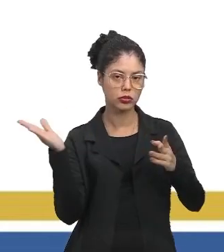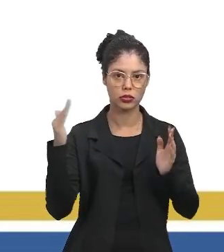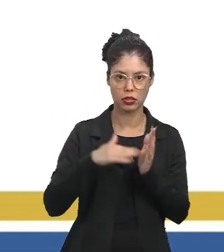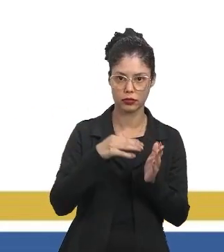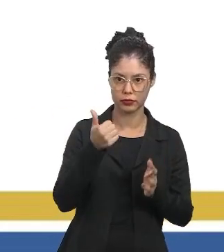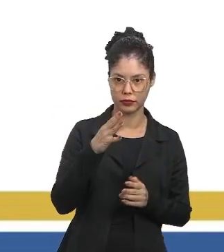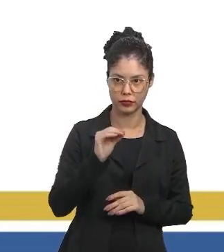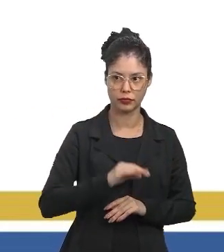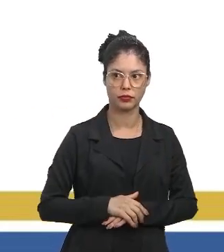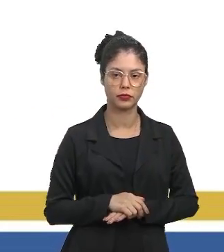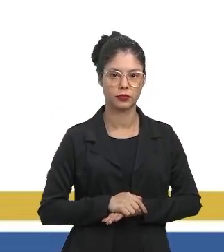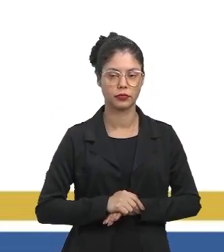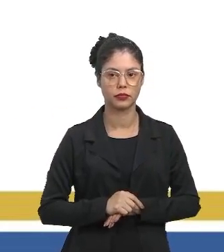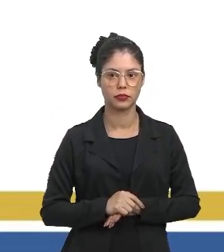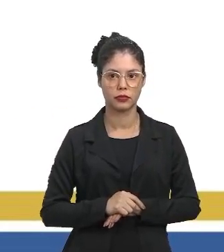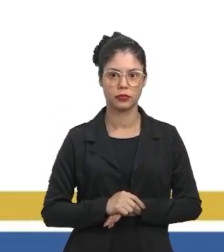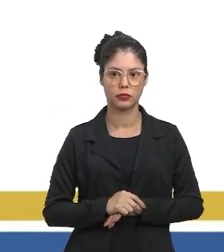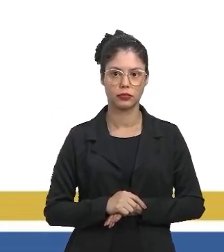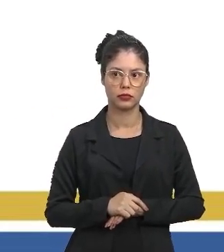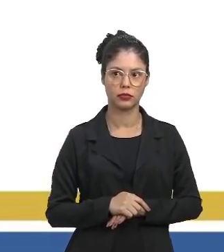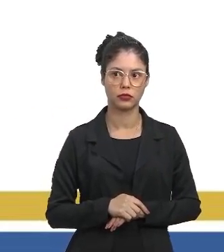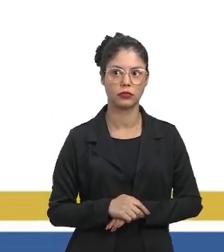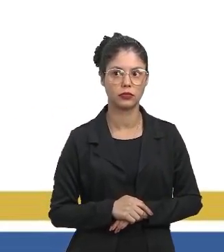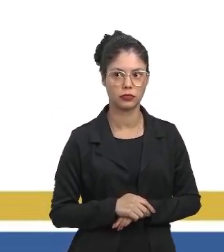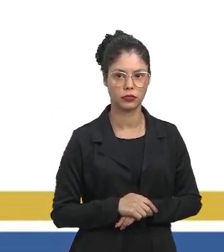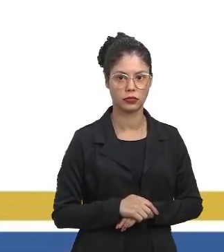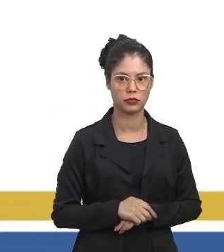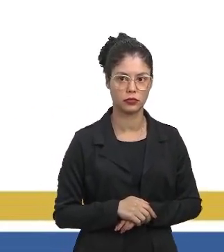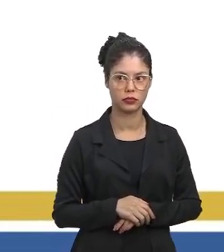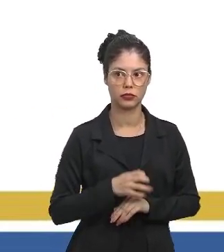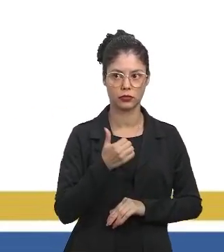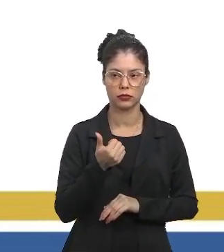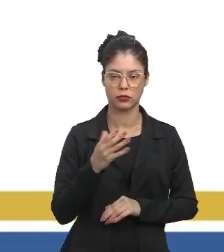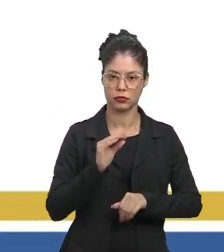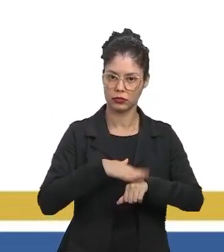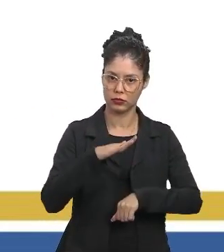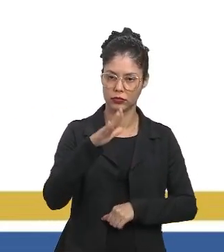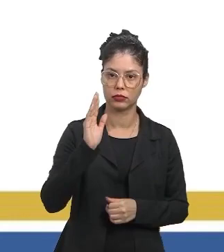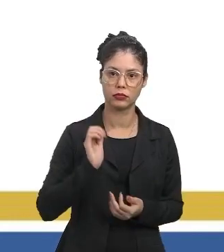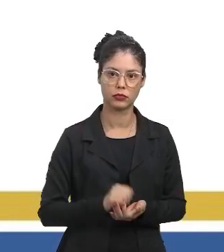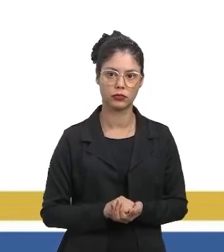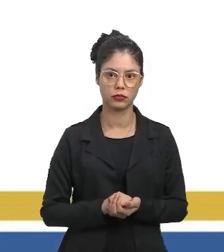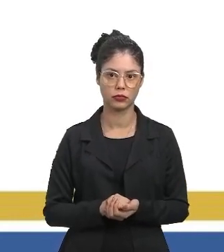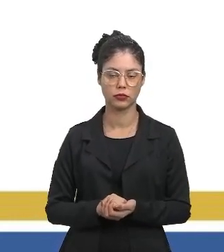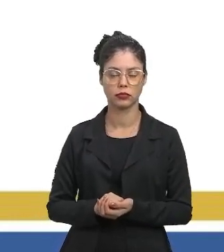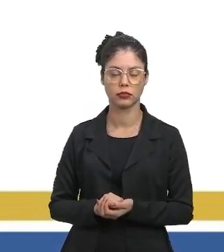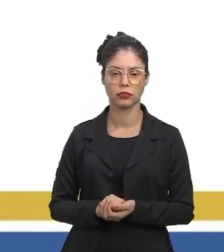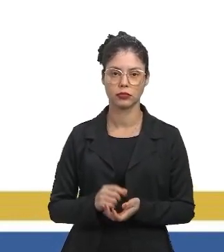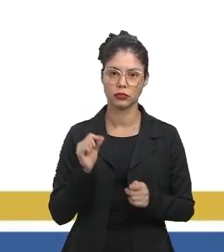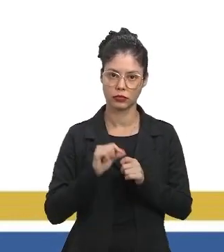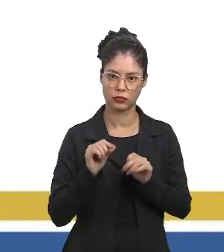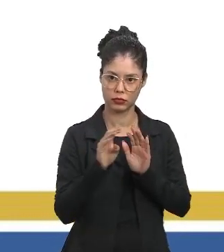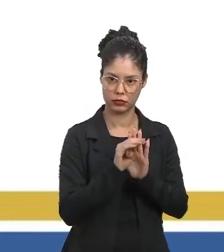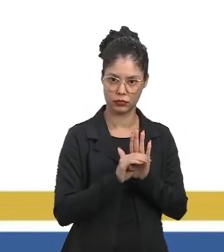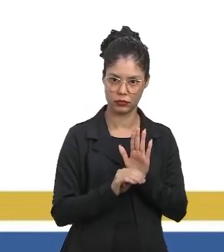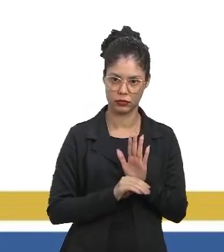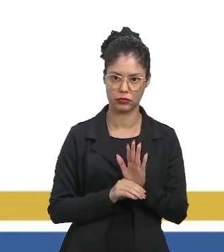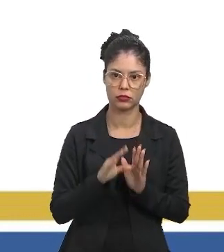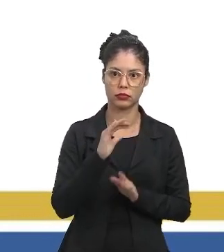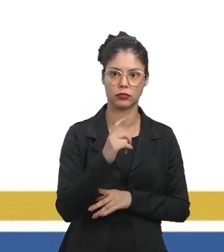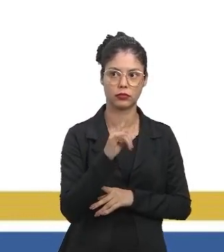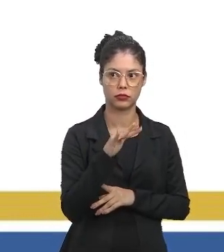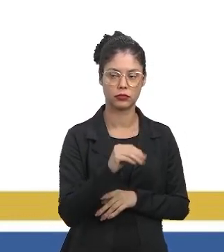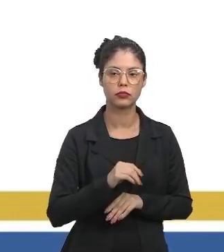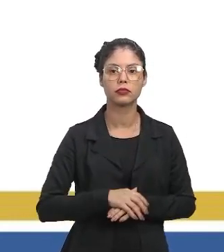10 monossacarídeos. E eles, quando têm mais de 10 monossacarídeos, eles são classificados em